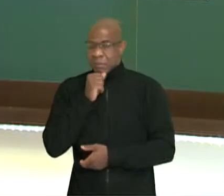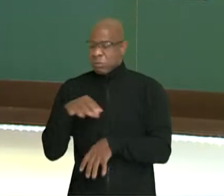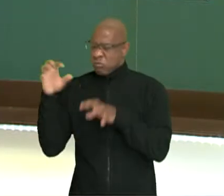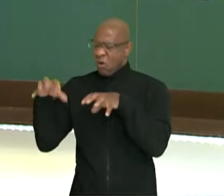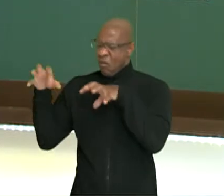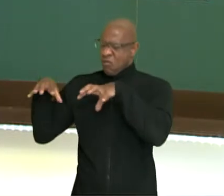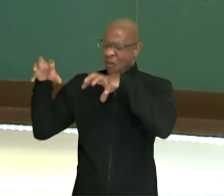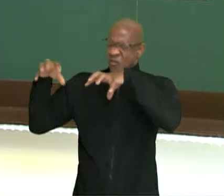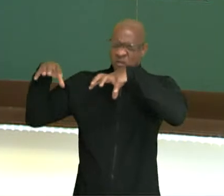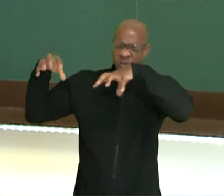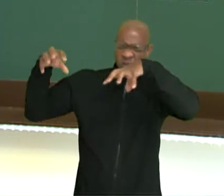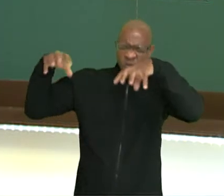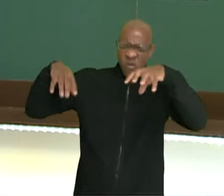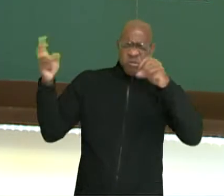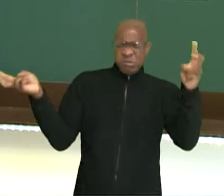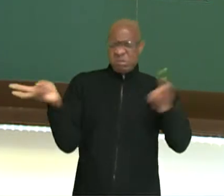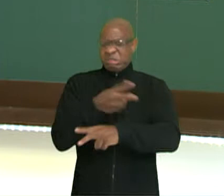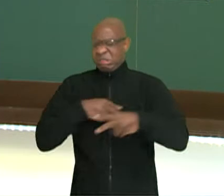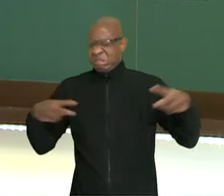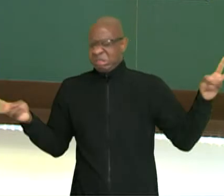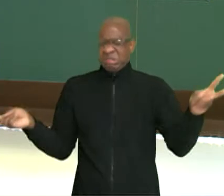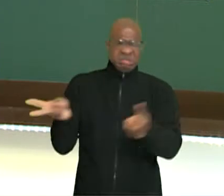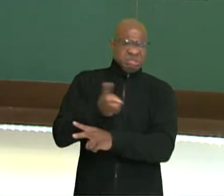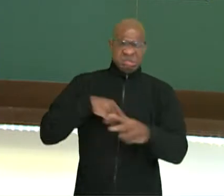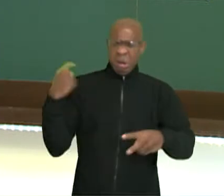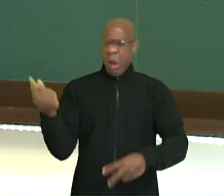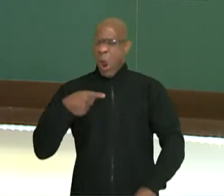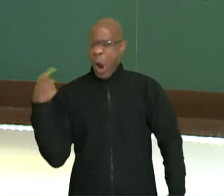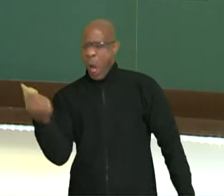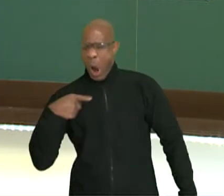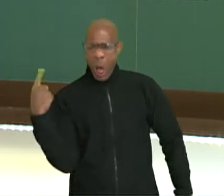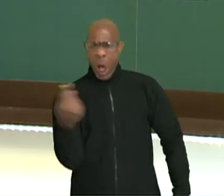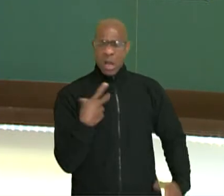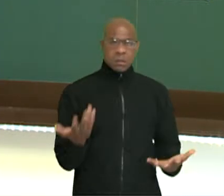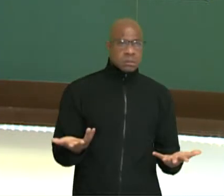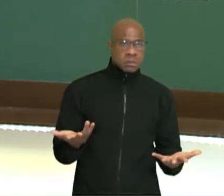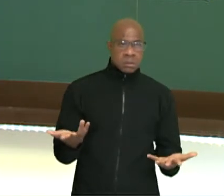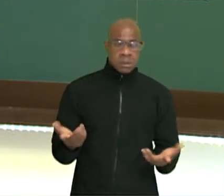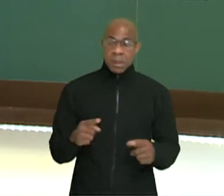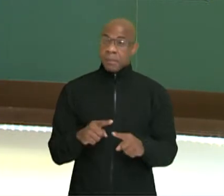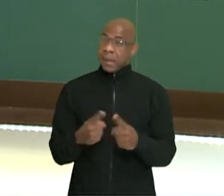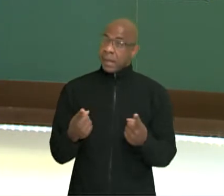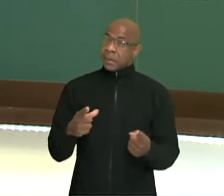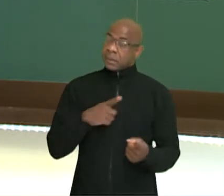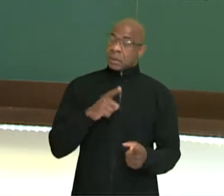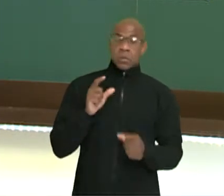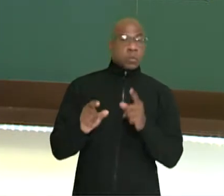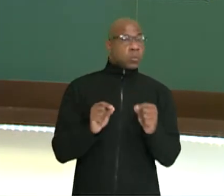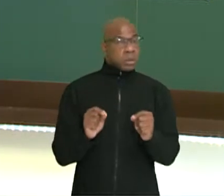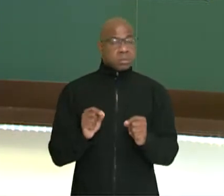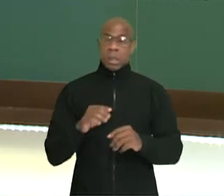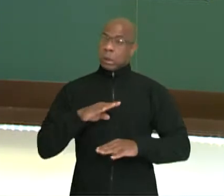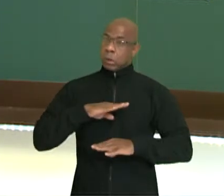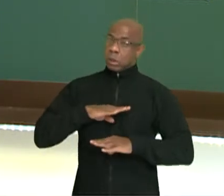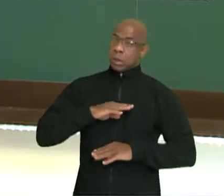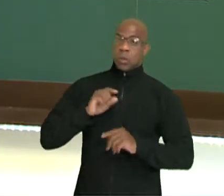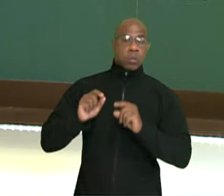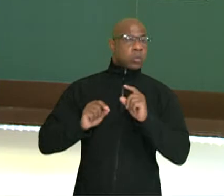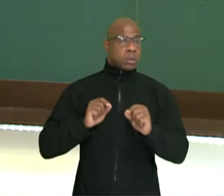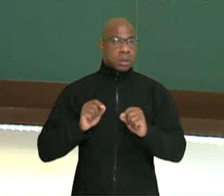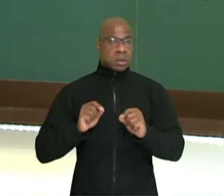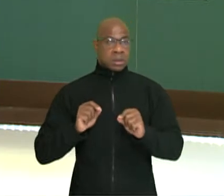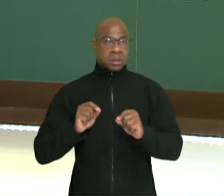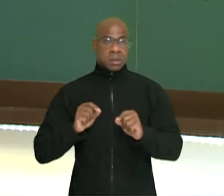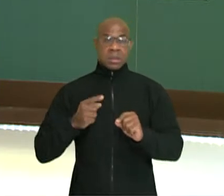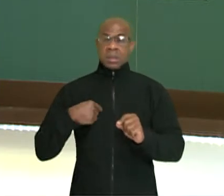destruidora, nós vemos, enxergamos a destruição, mas há algumas situações que nós não